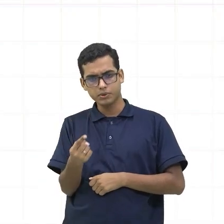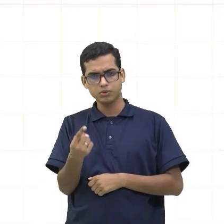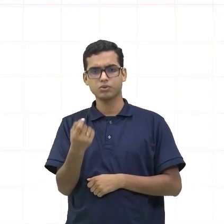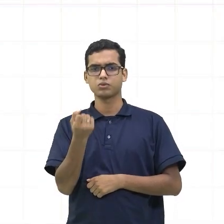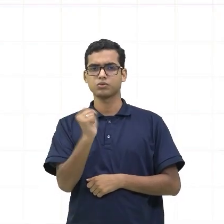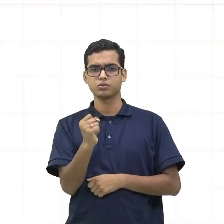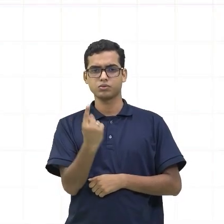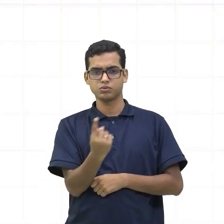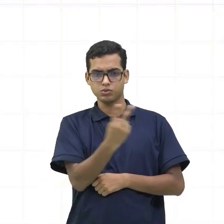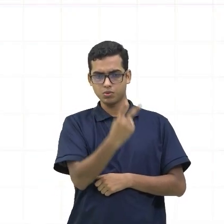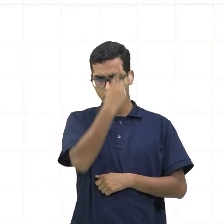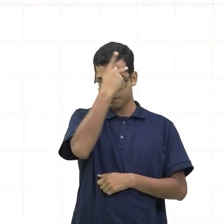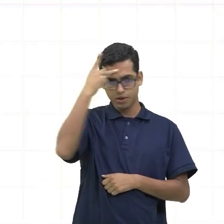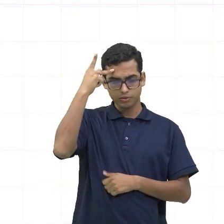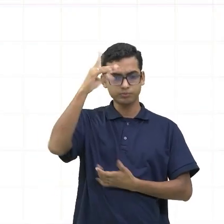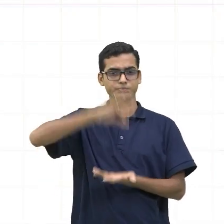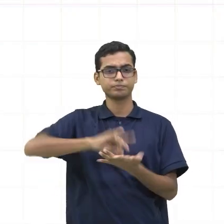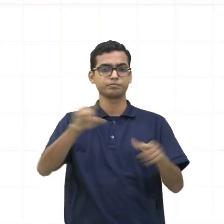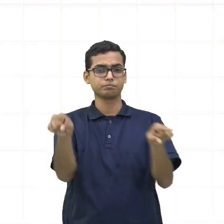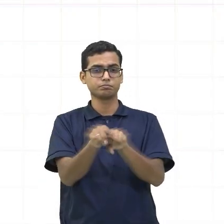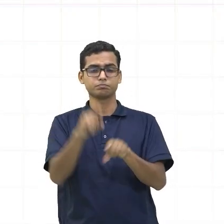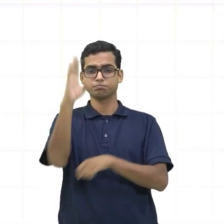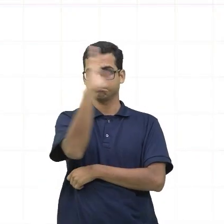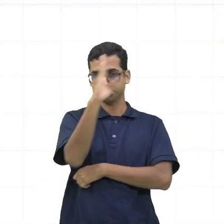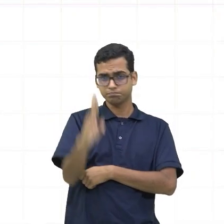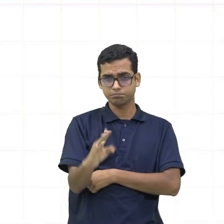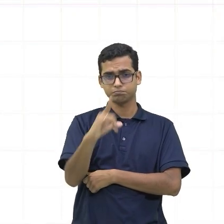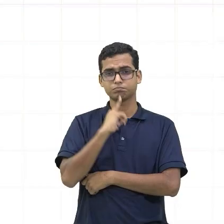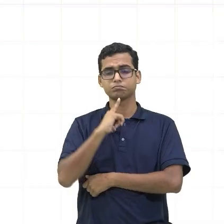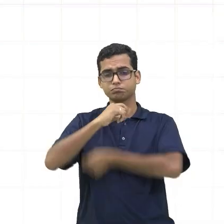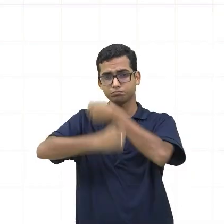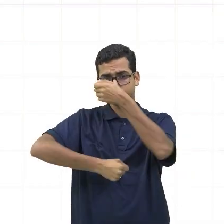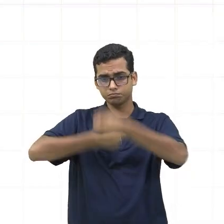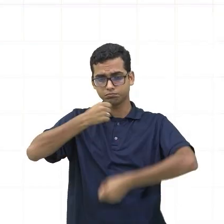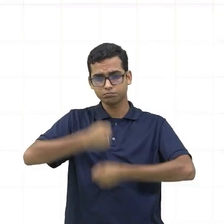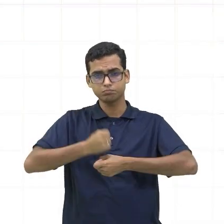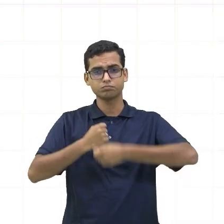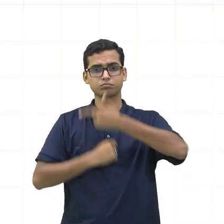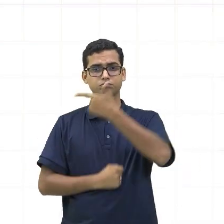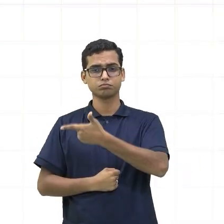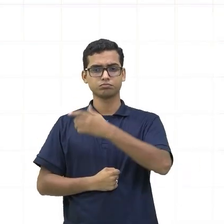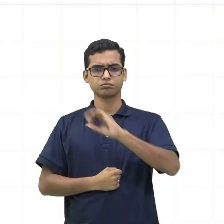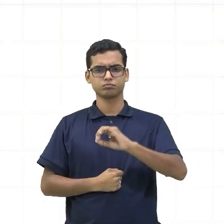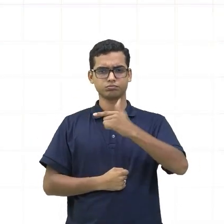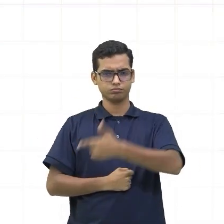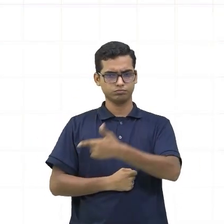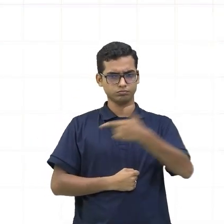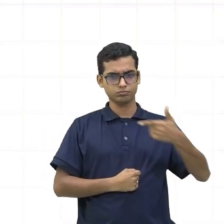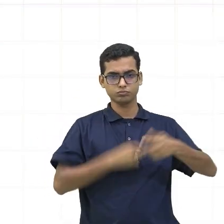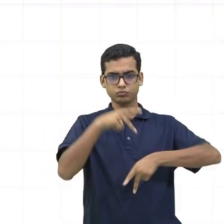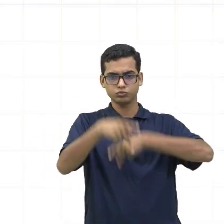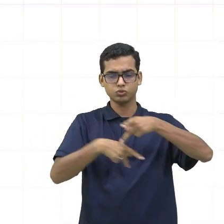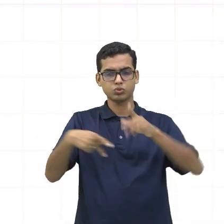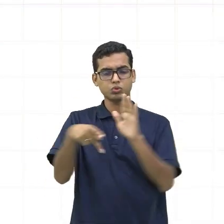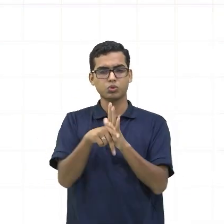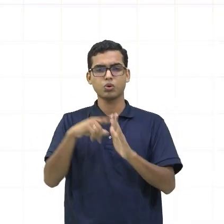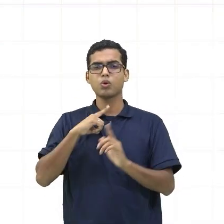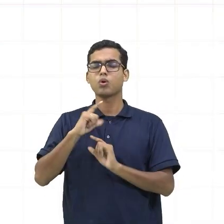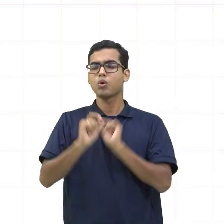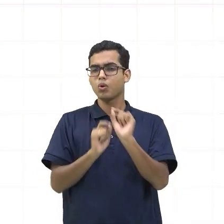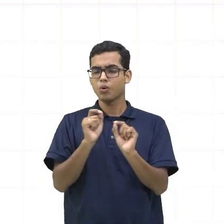2.812 pessoas. No Brasil, nós tínhamos aí, no ano de 2022, a população quilombola em torno